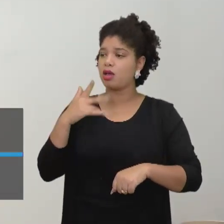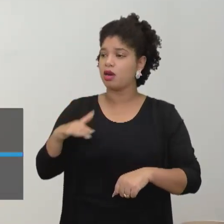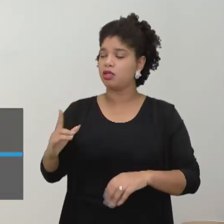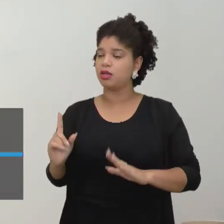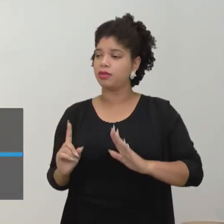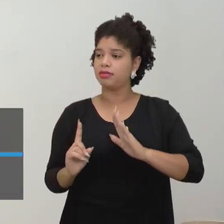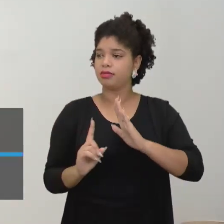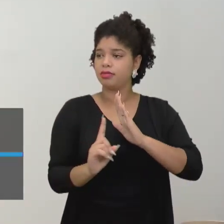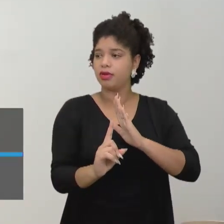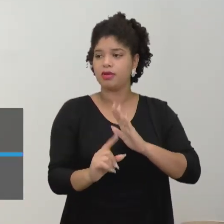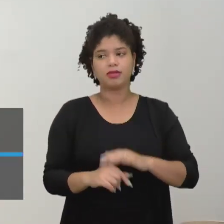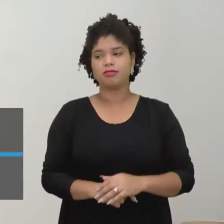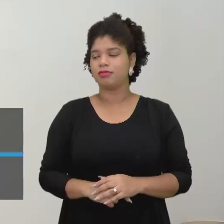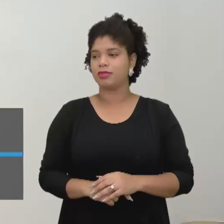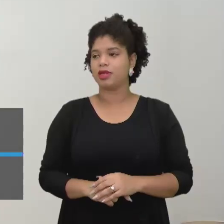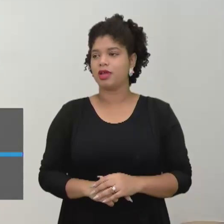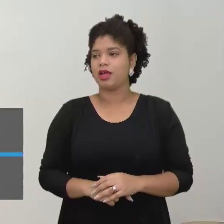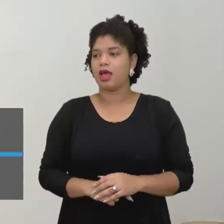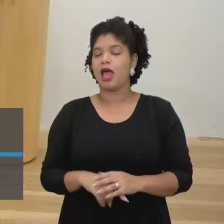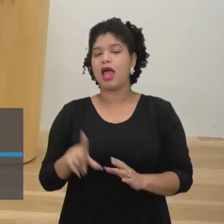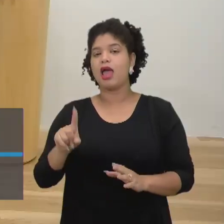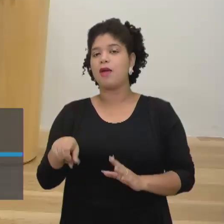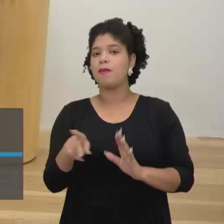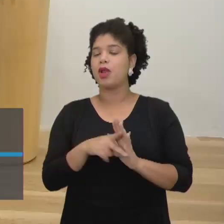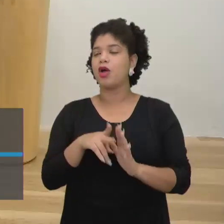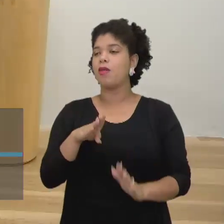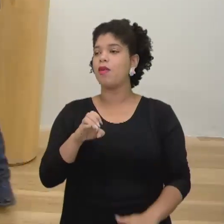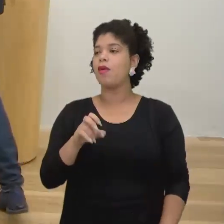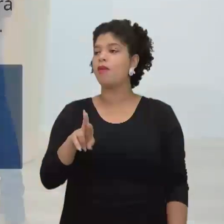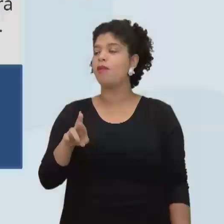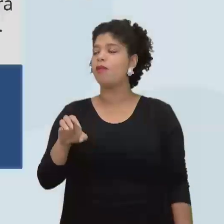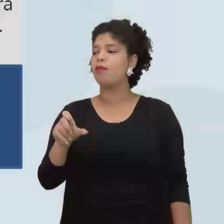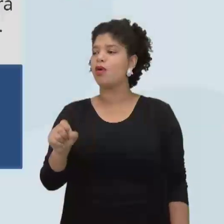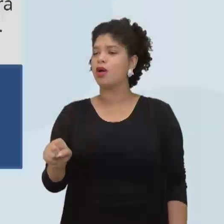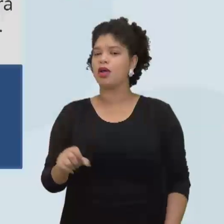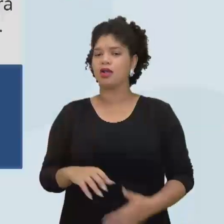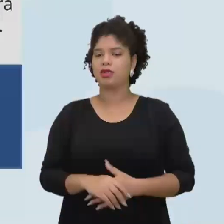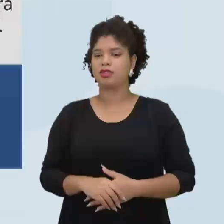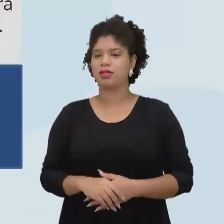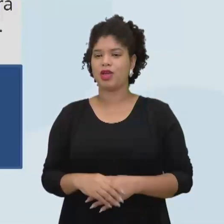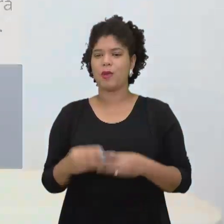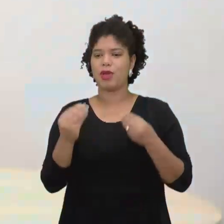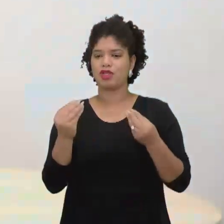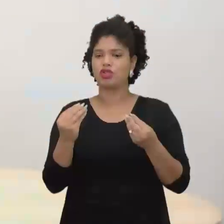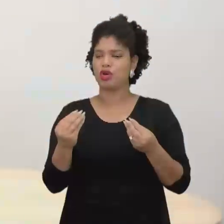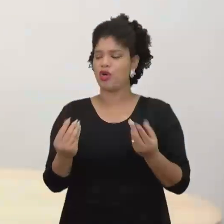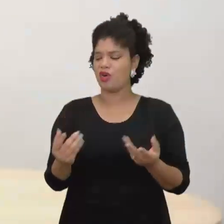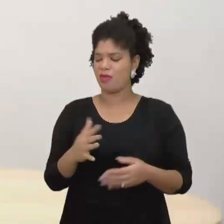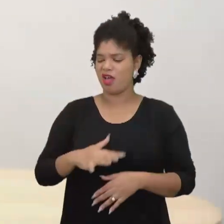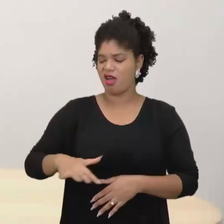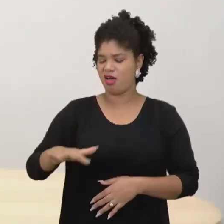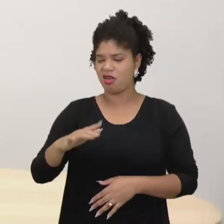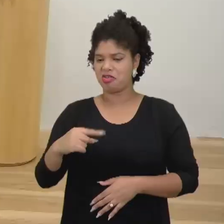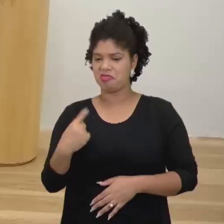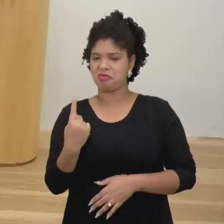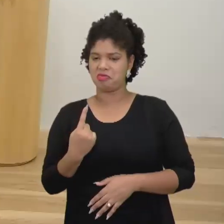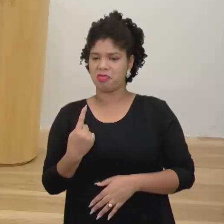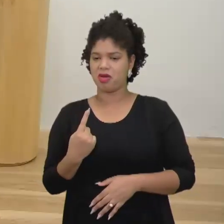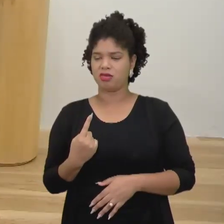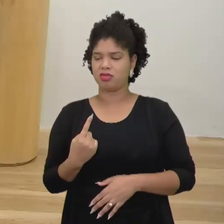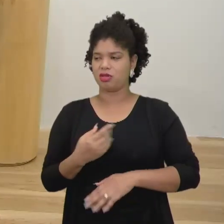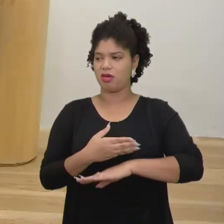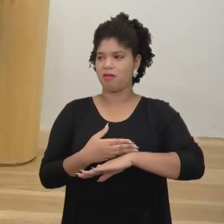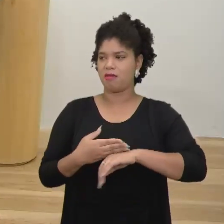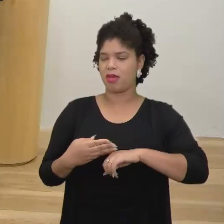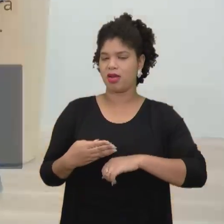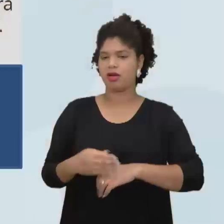era destinada apenas aos boeres, aos descendentes dos boeres. E como assim, né? Você ousa entrar em nosso território? Lê para nós